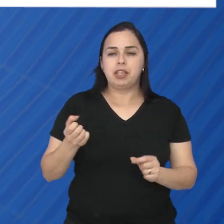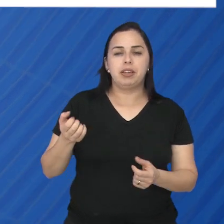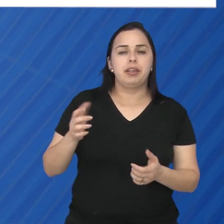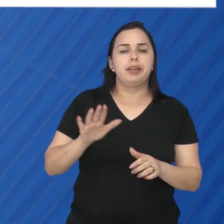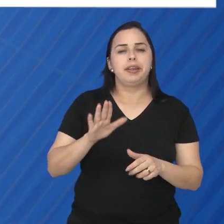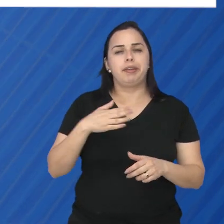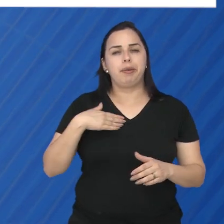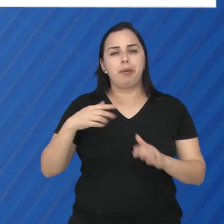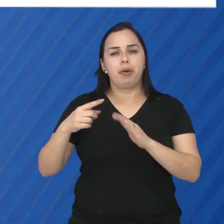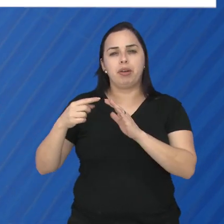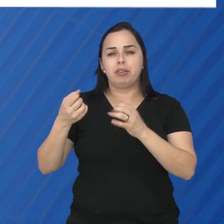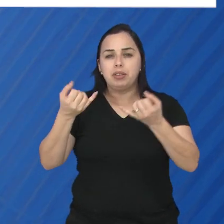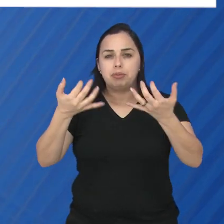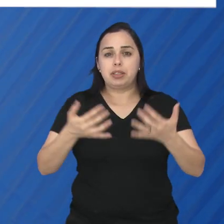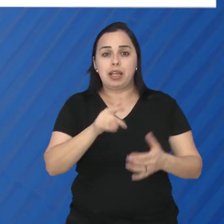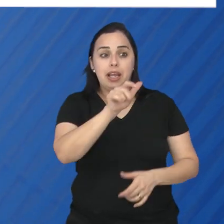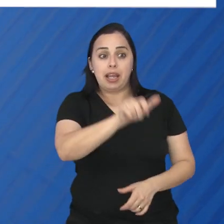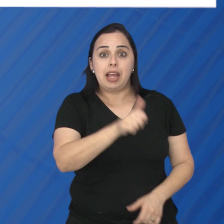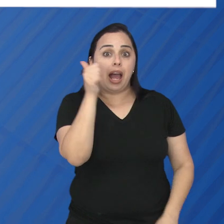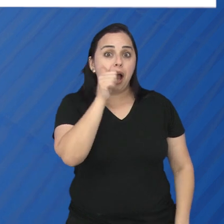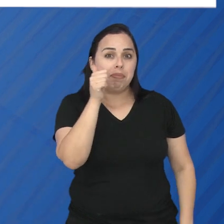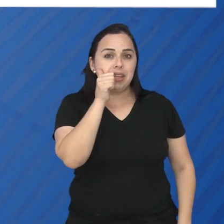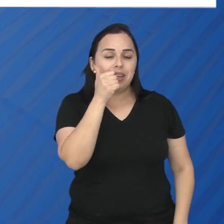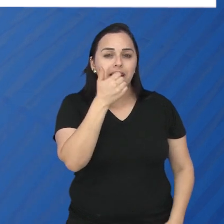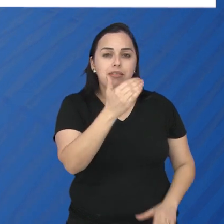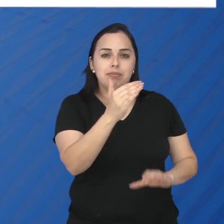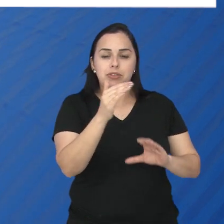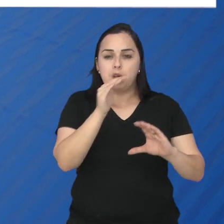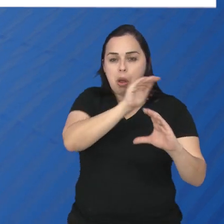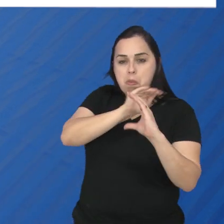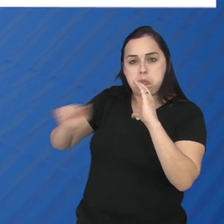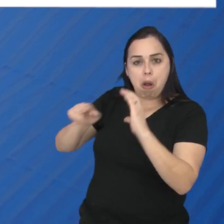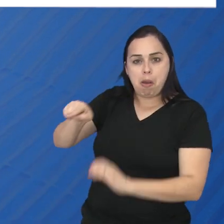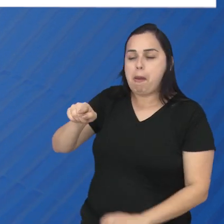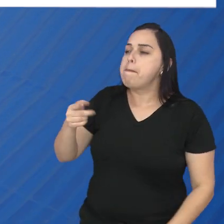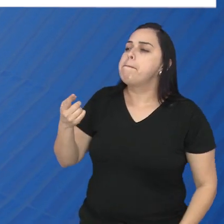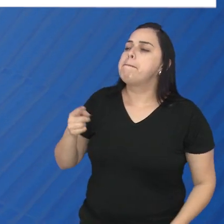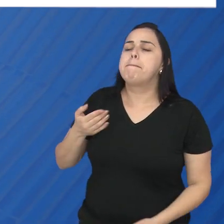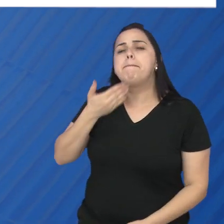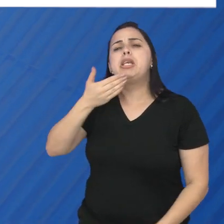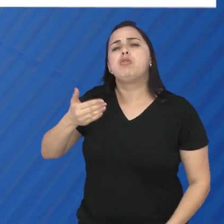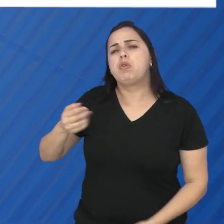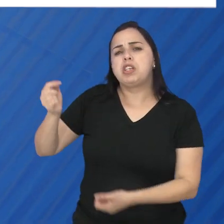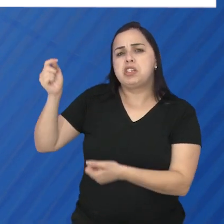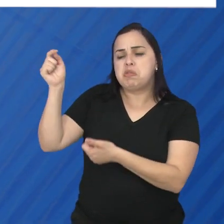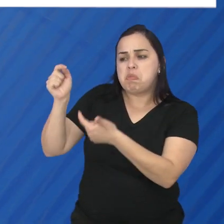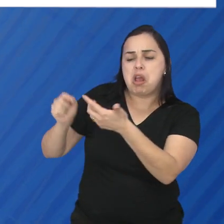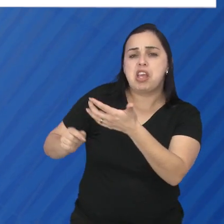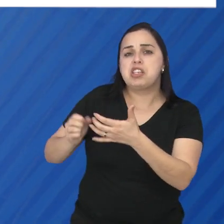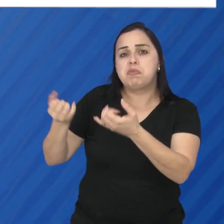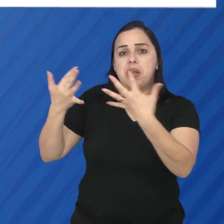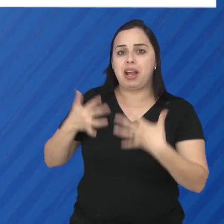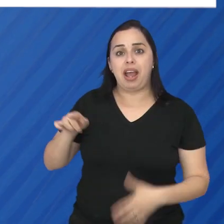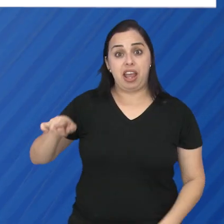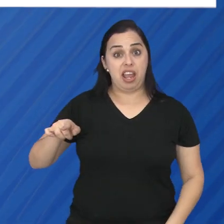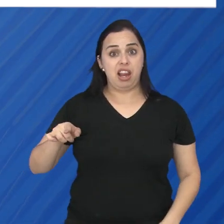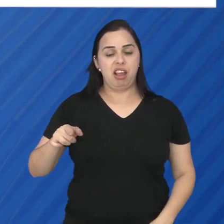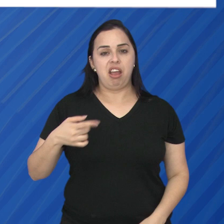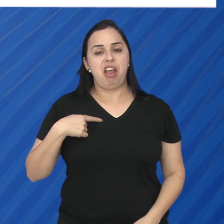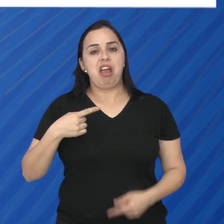registrado Raíssa ainda relatou em depoimento que uma das colegas enviou uma mensagem para o autor pedindo explicações